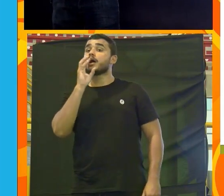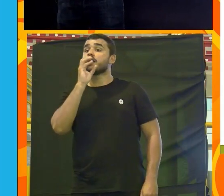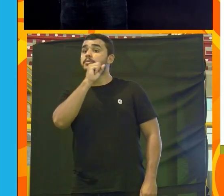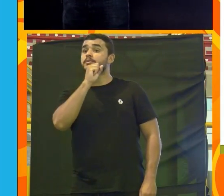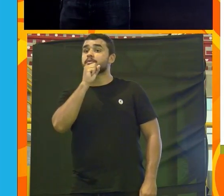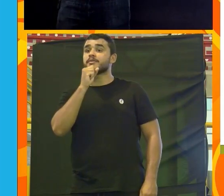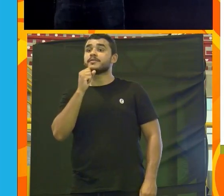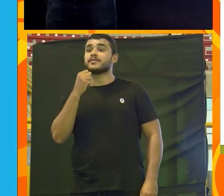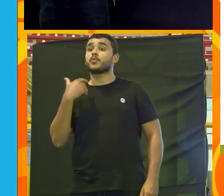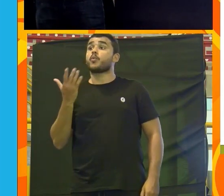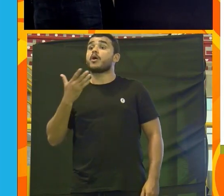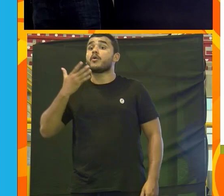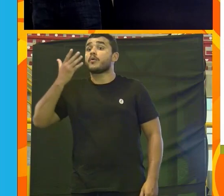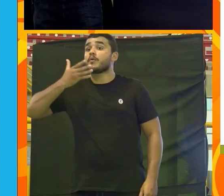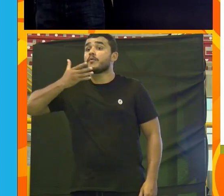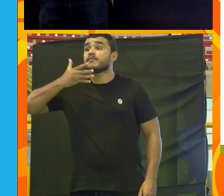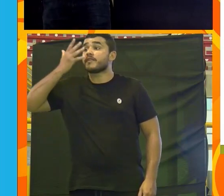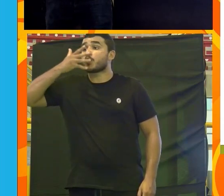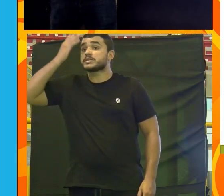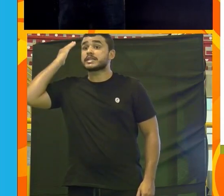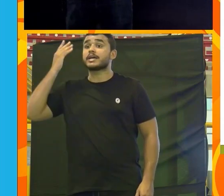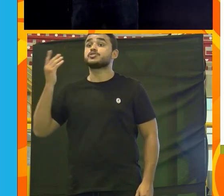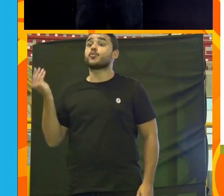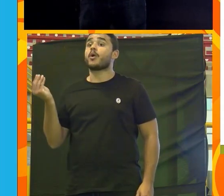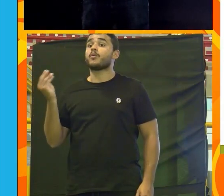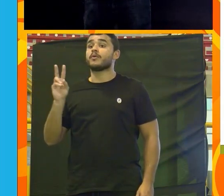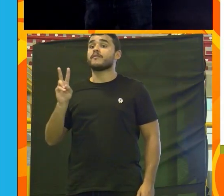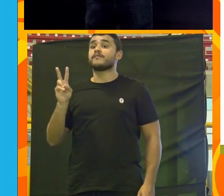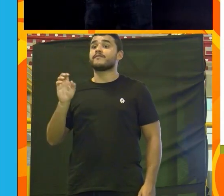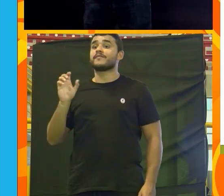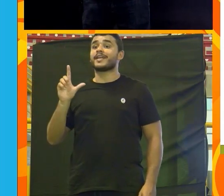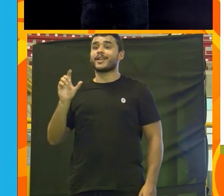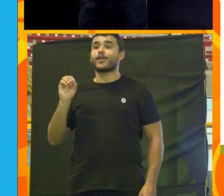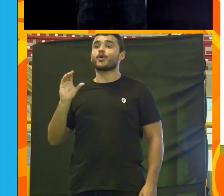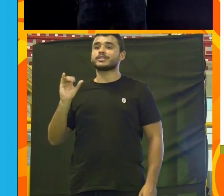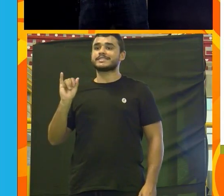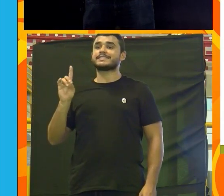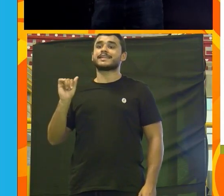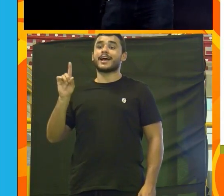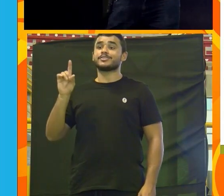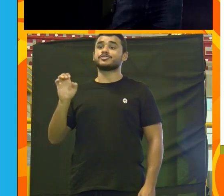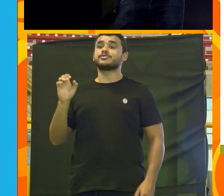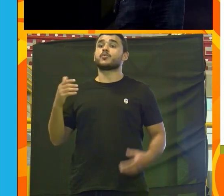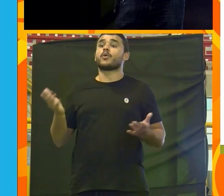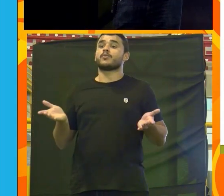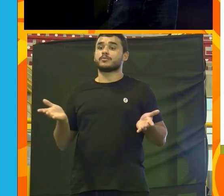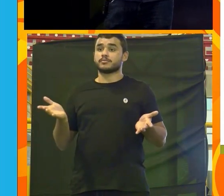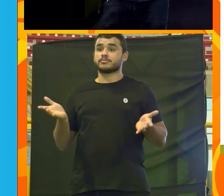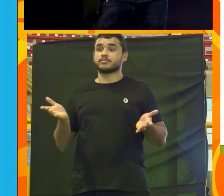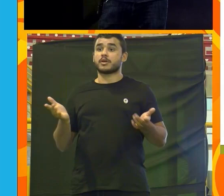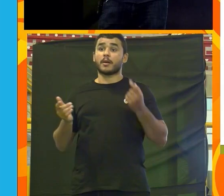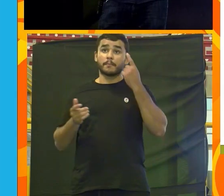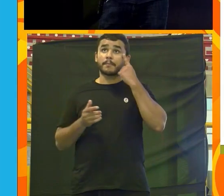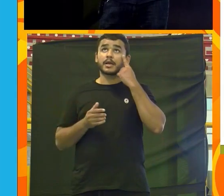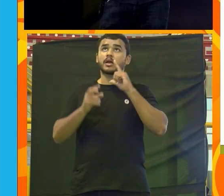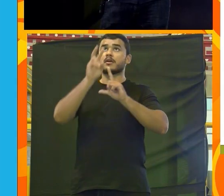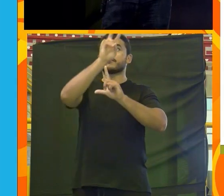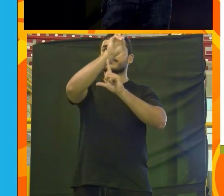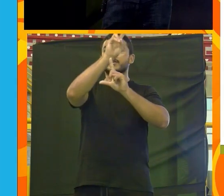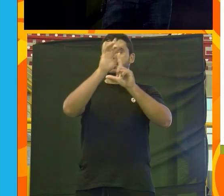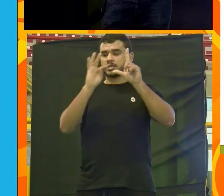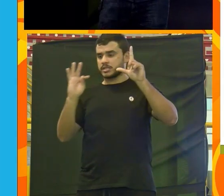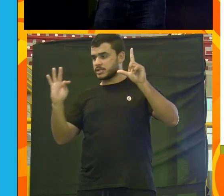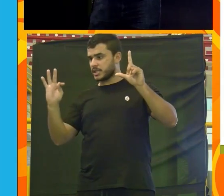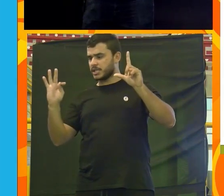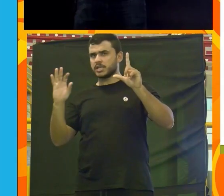o seguinte. Quais são, como é que se comporta a velocidade em função do